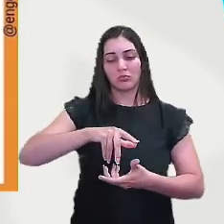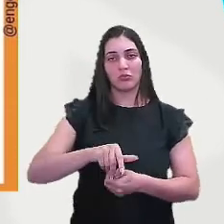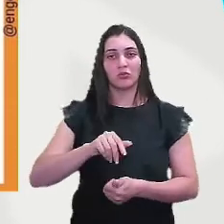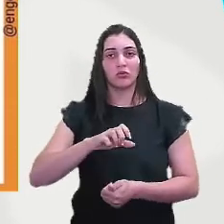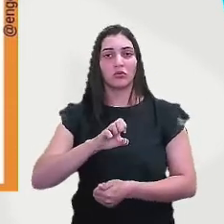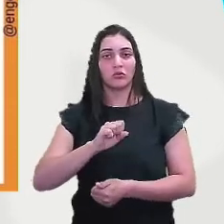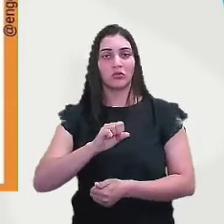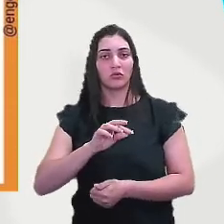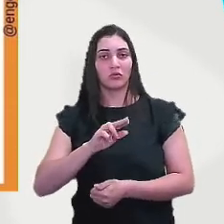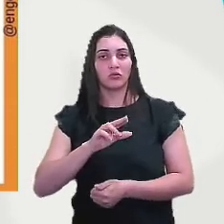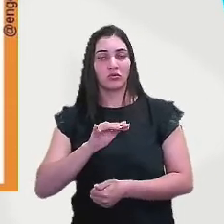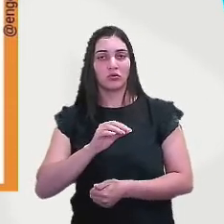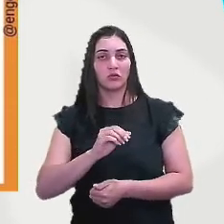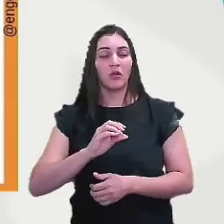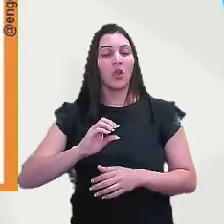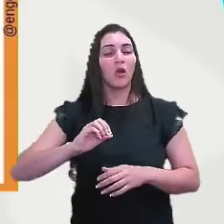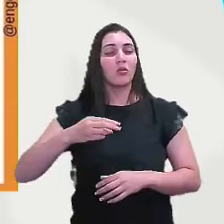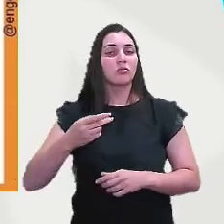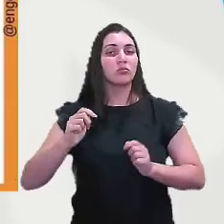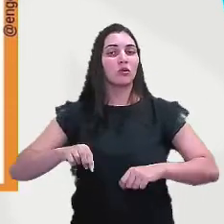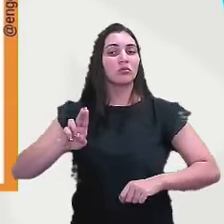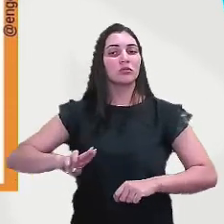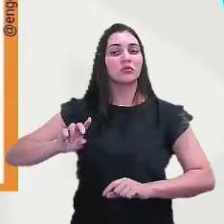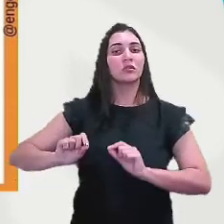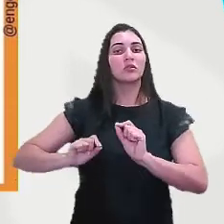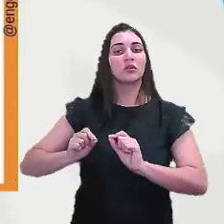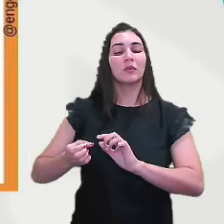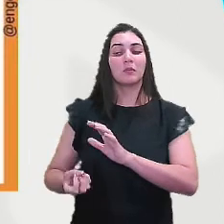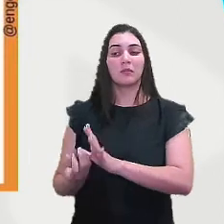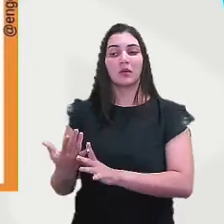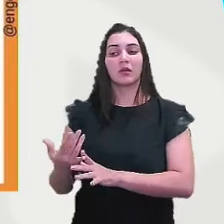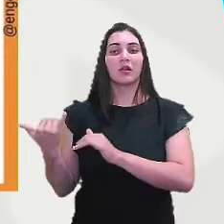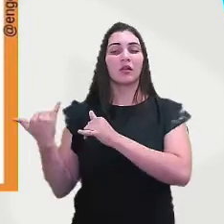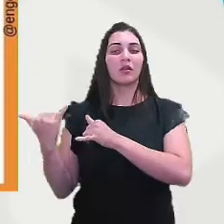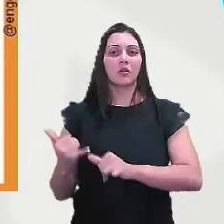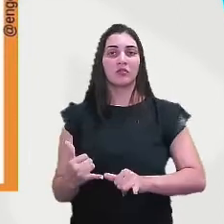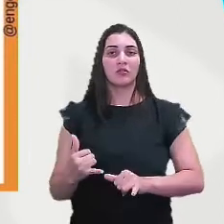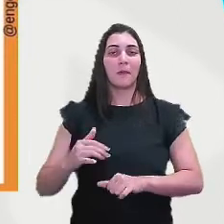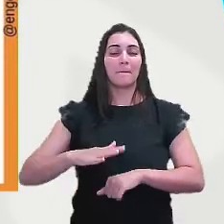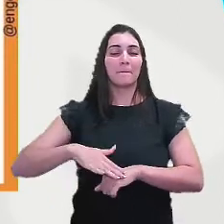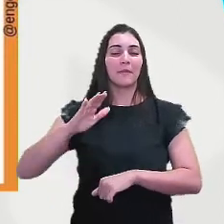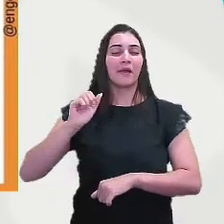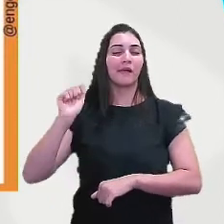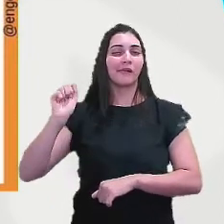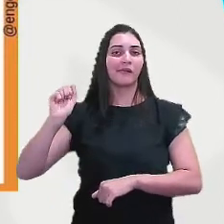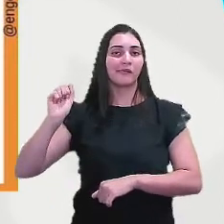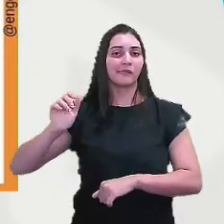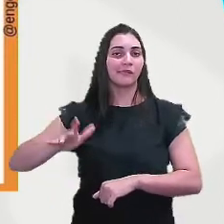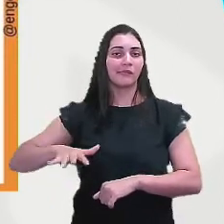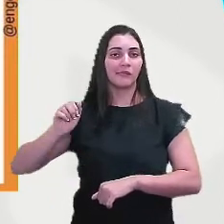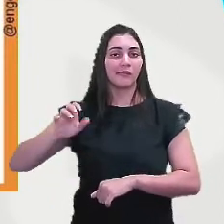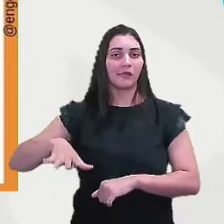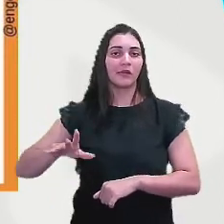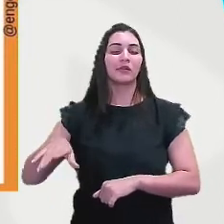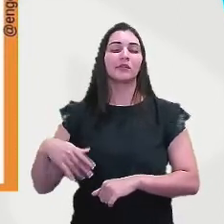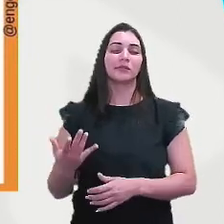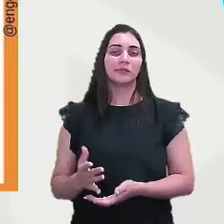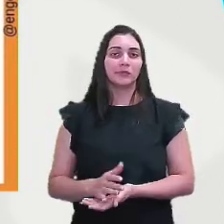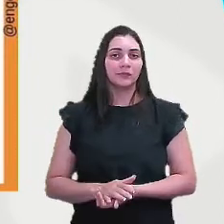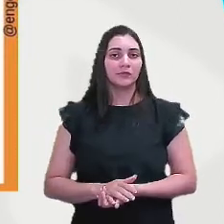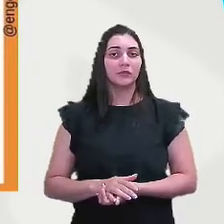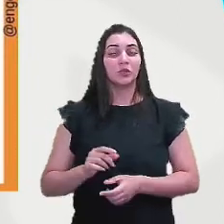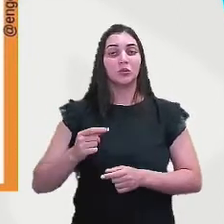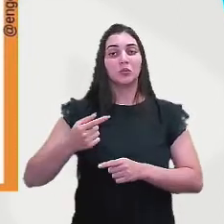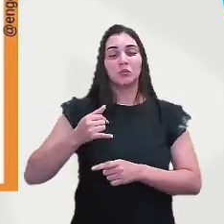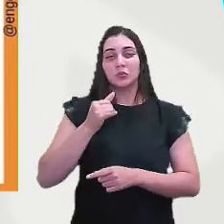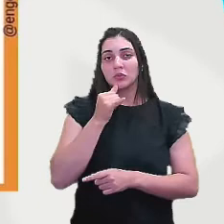vai ser usado para promover o quê? Produção de energia muito mais barato, por exemplo, claro, com menos eficiência, mas muito mais barato do